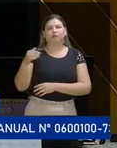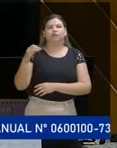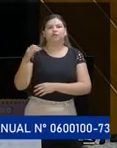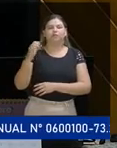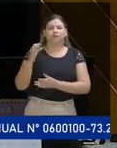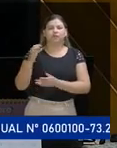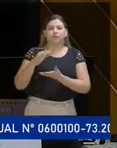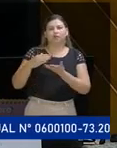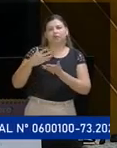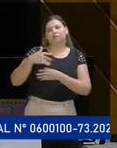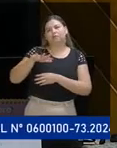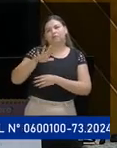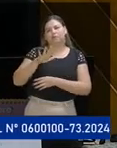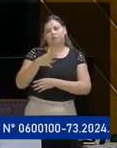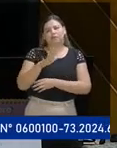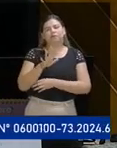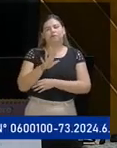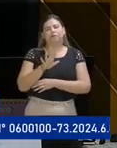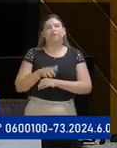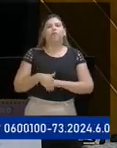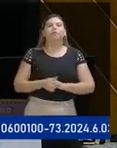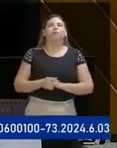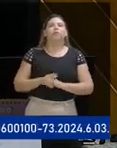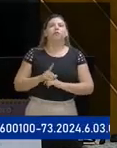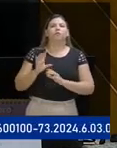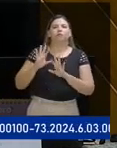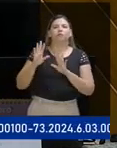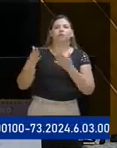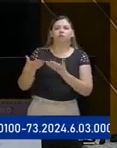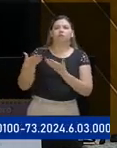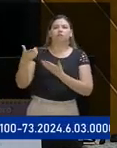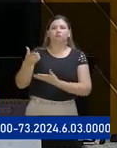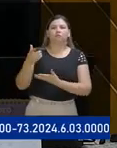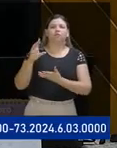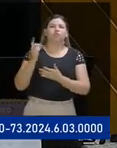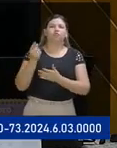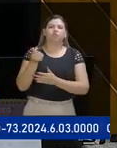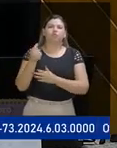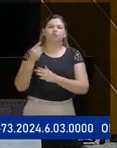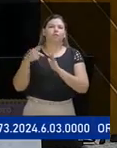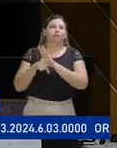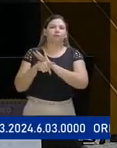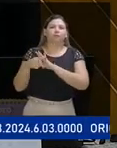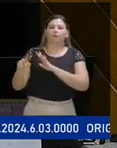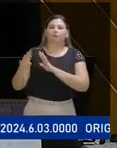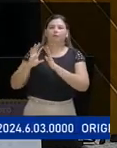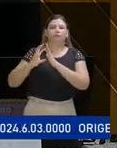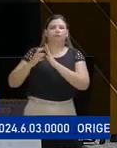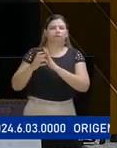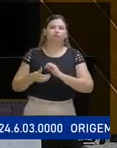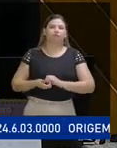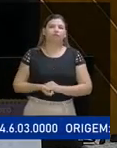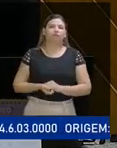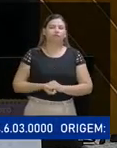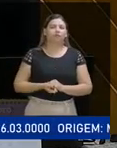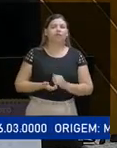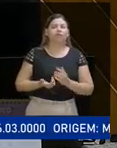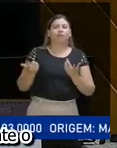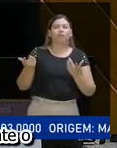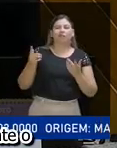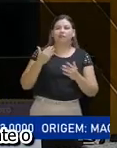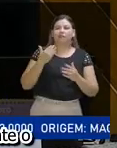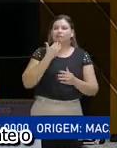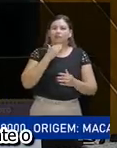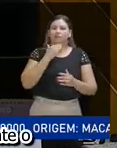399.618,71 das despesas realizadas com o fundo partidário, com os recursos do fundo partidário. Essas falhas